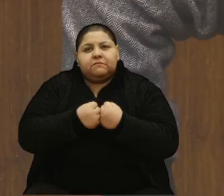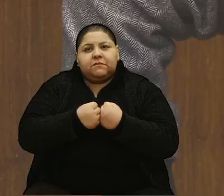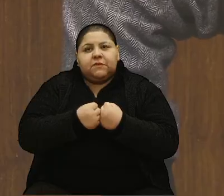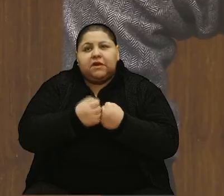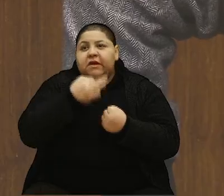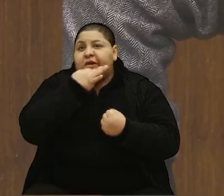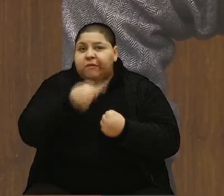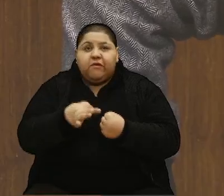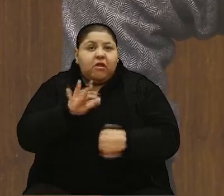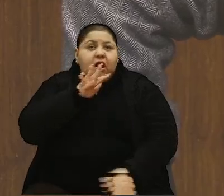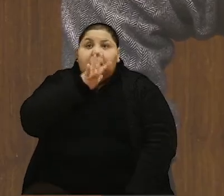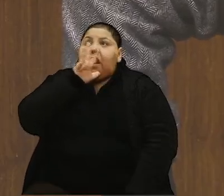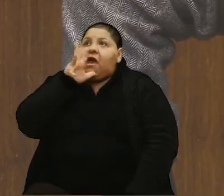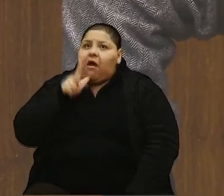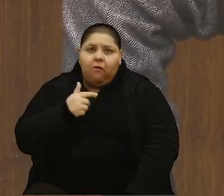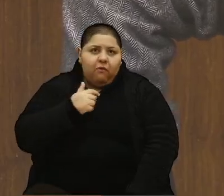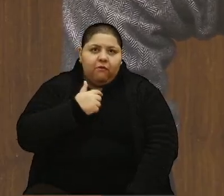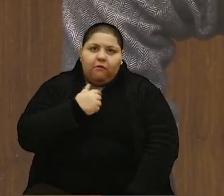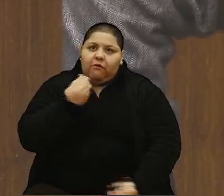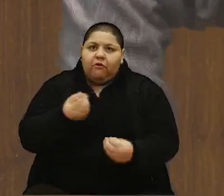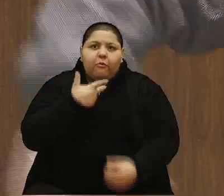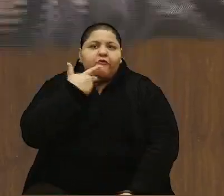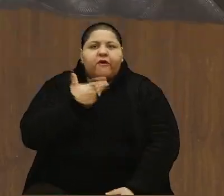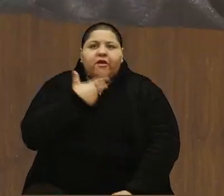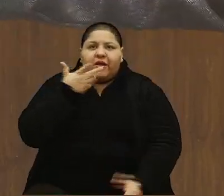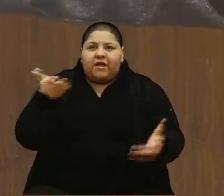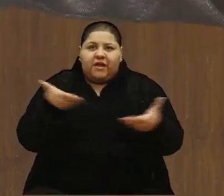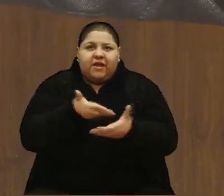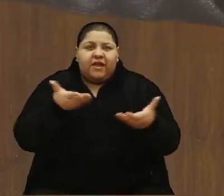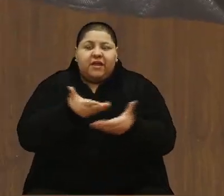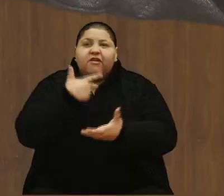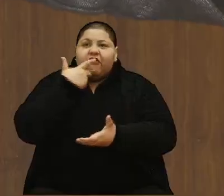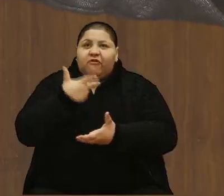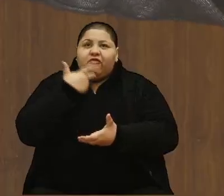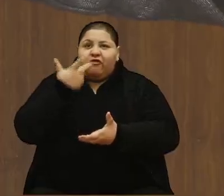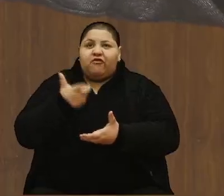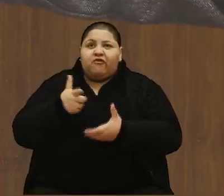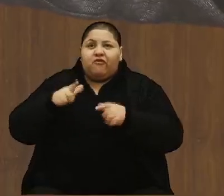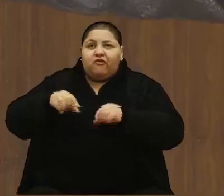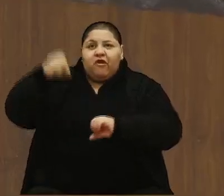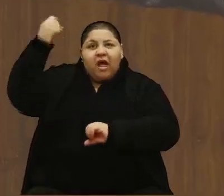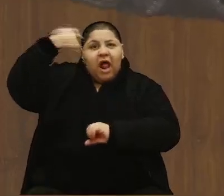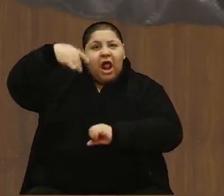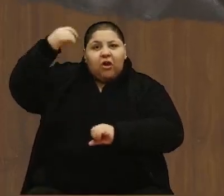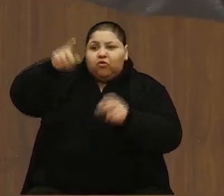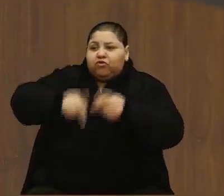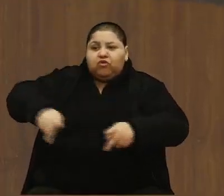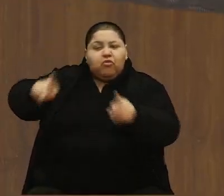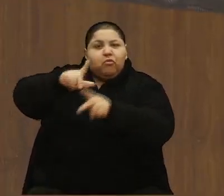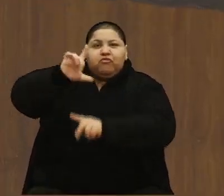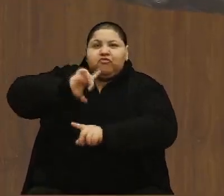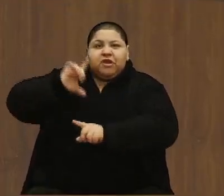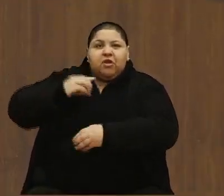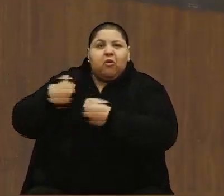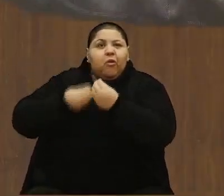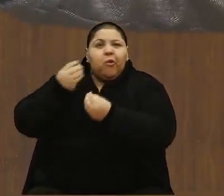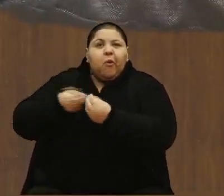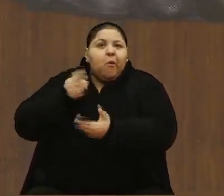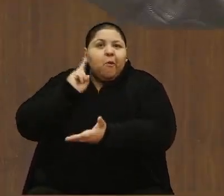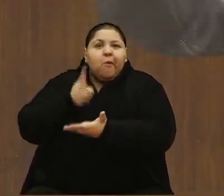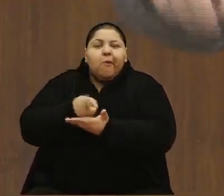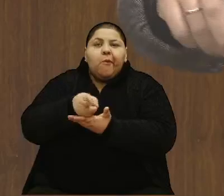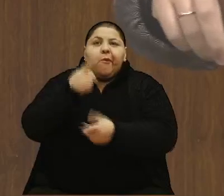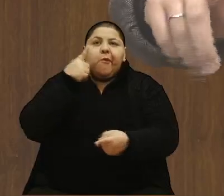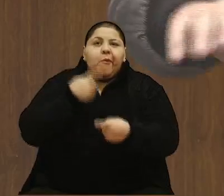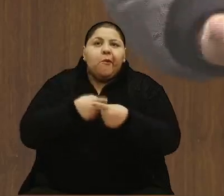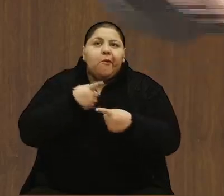absurdos são os leão, né, vereador Wagner, como o senhor bem tratou. Agora, para tratar da conta de luz que o povo não tem condição de manter em razão de